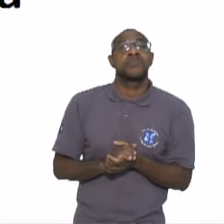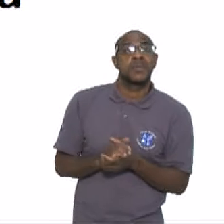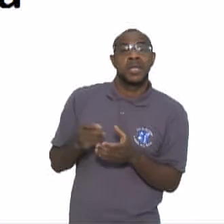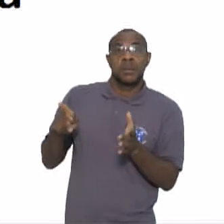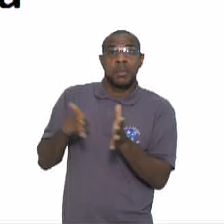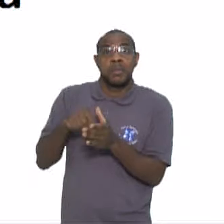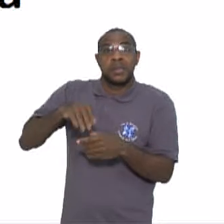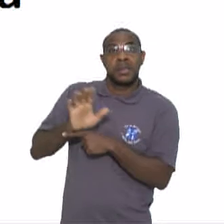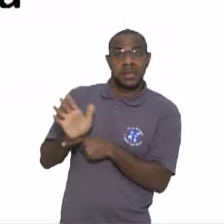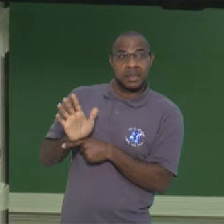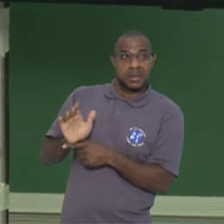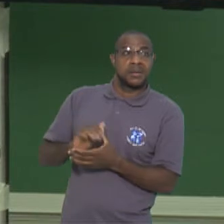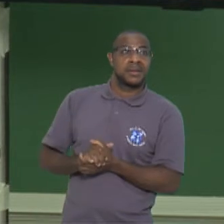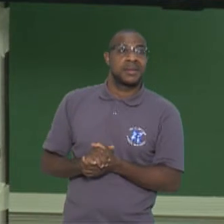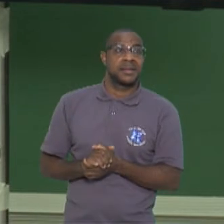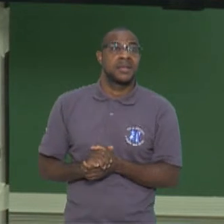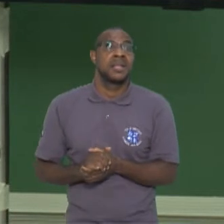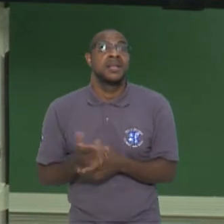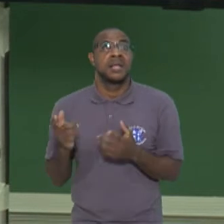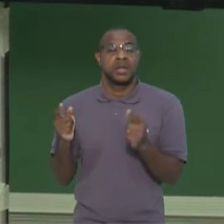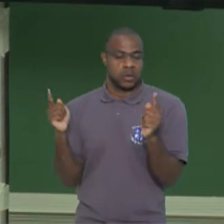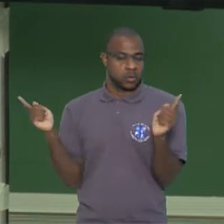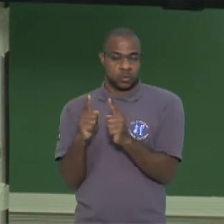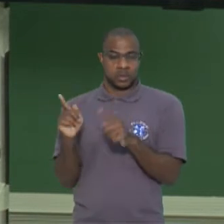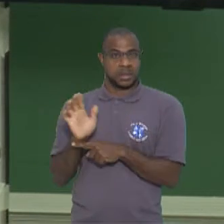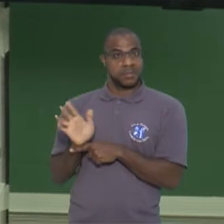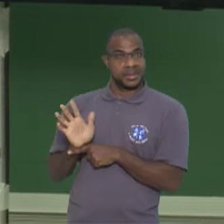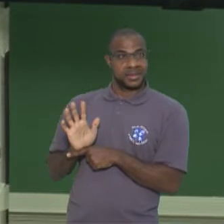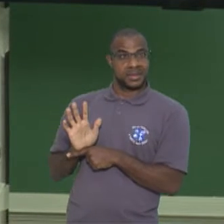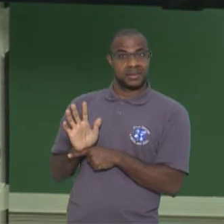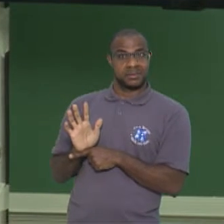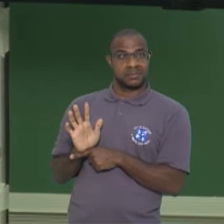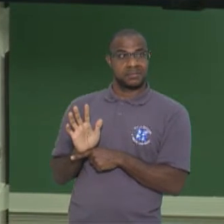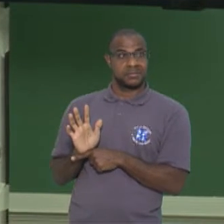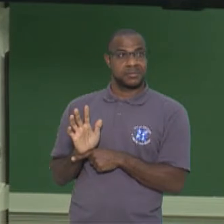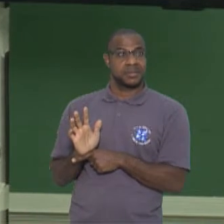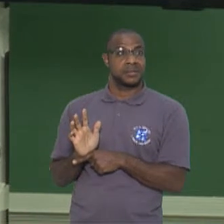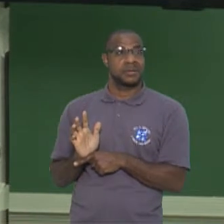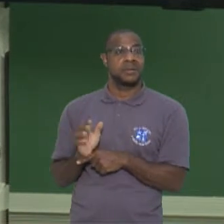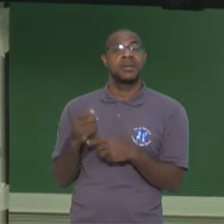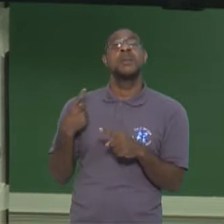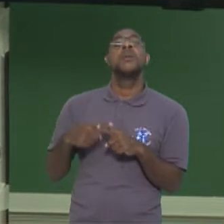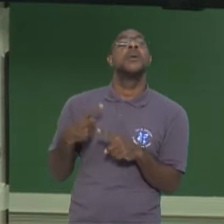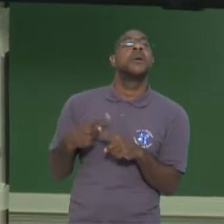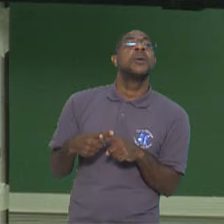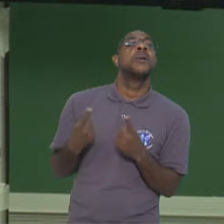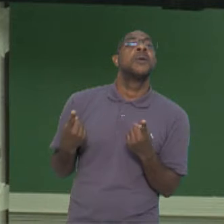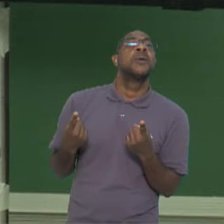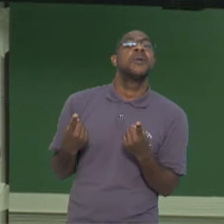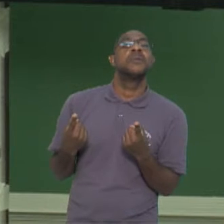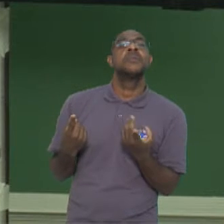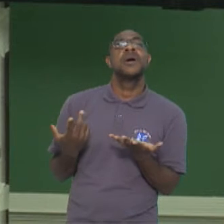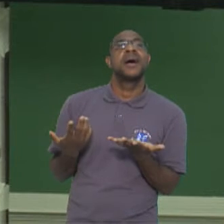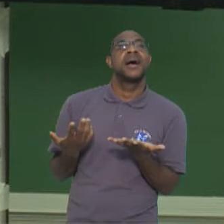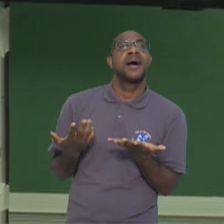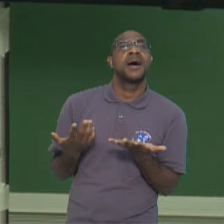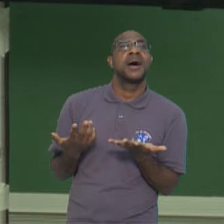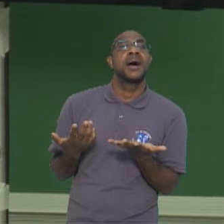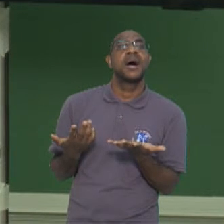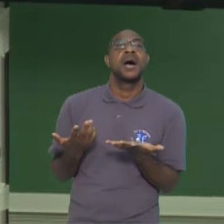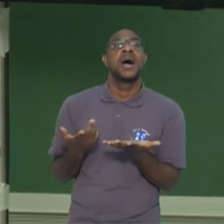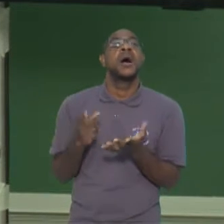a tradição de chamar de curta-metragem é do francês, porque se refere justamente